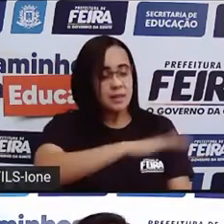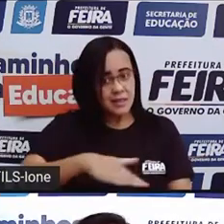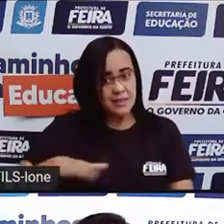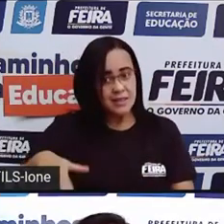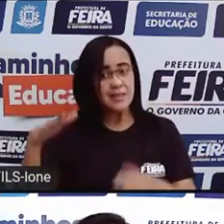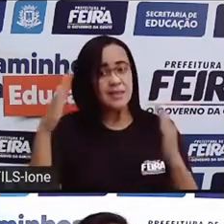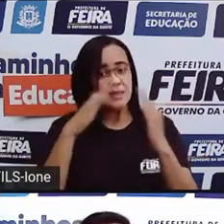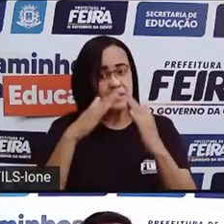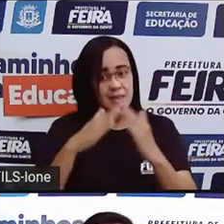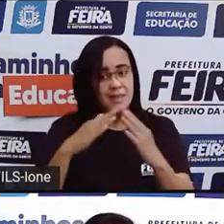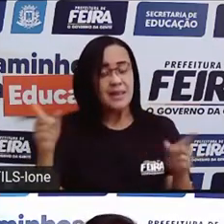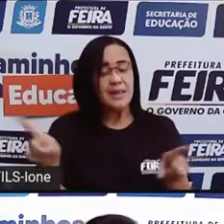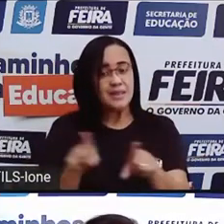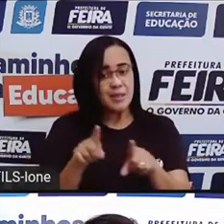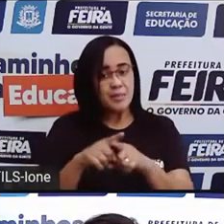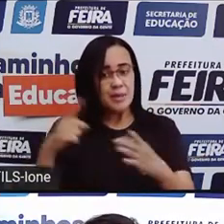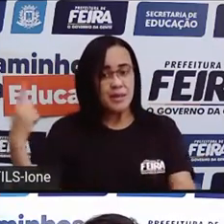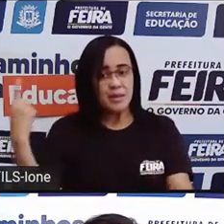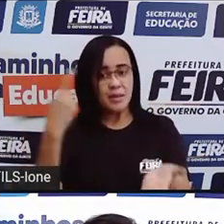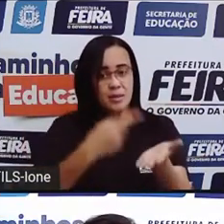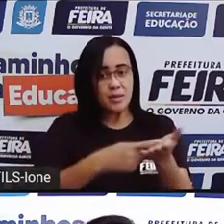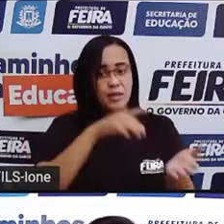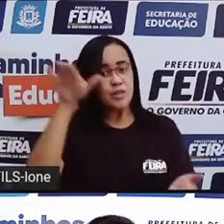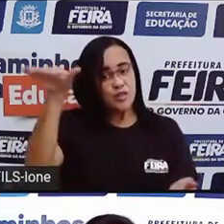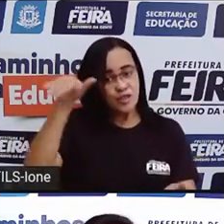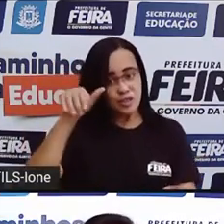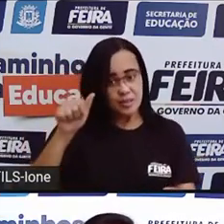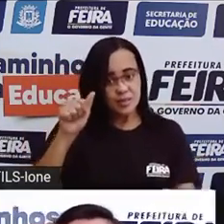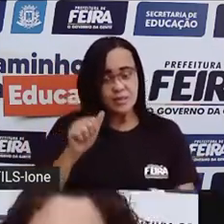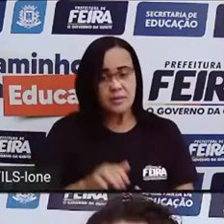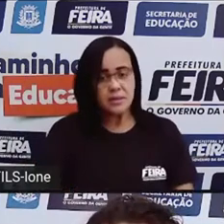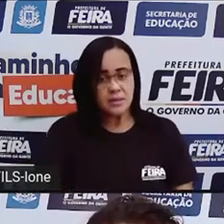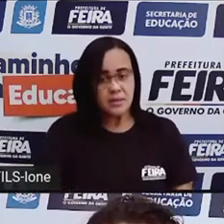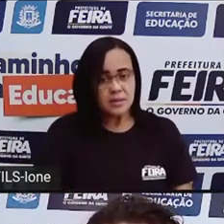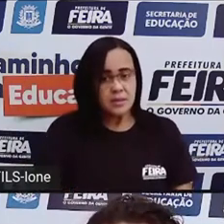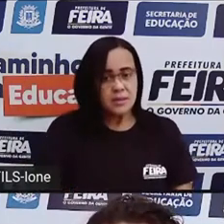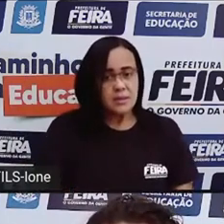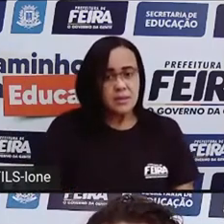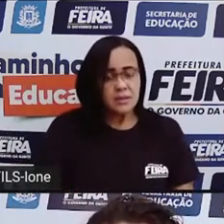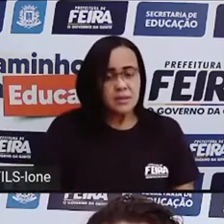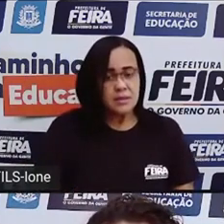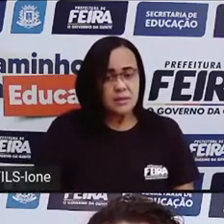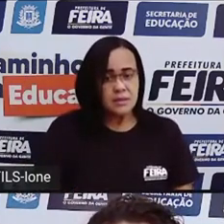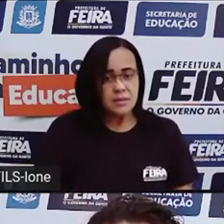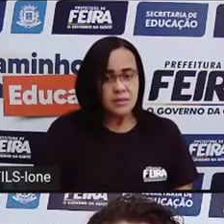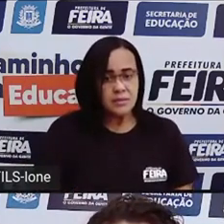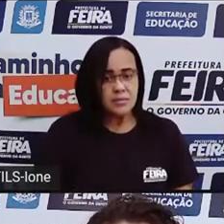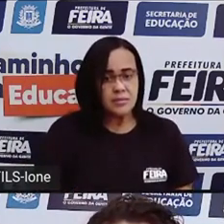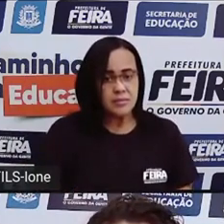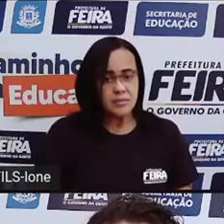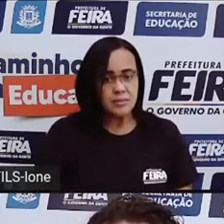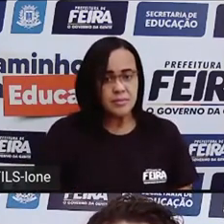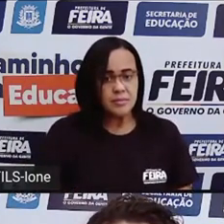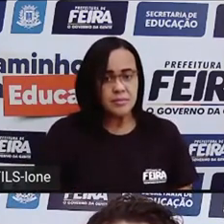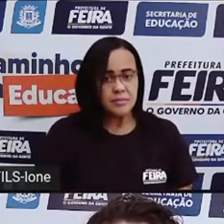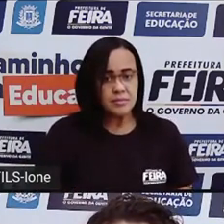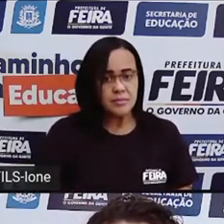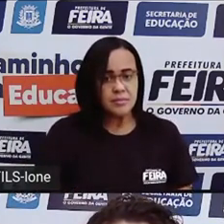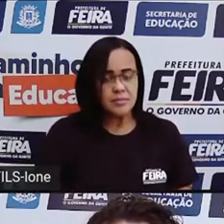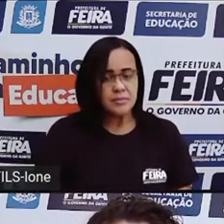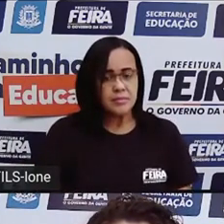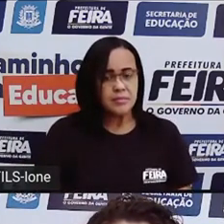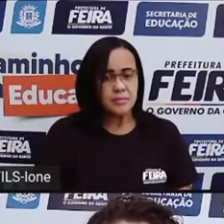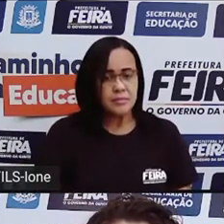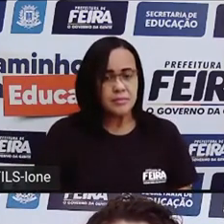também. Combinado assim? Qualquer coisa é só me chamar. Combinado, tá certo. Hoje eu vou apresentar alguns slides